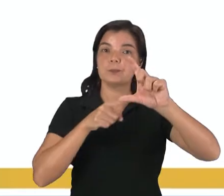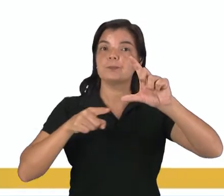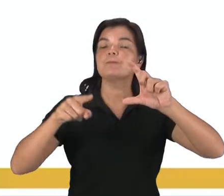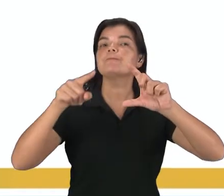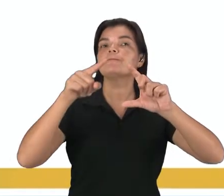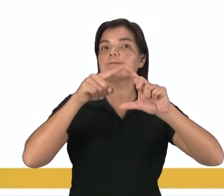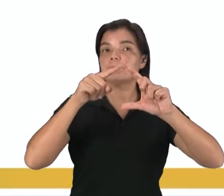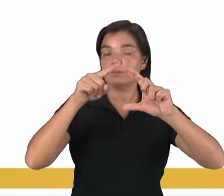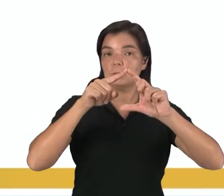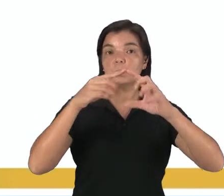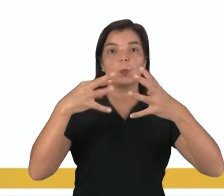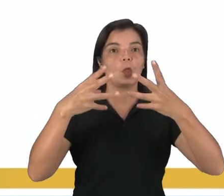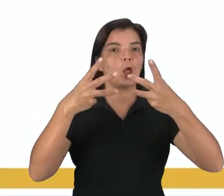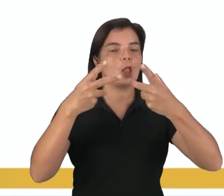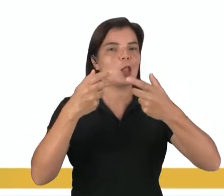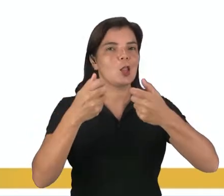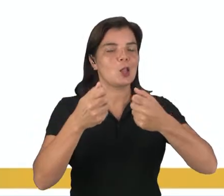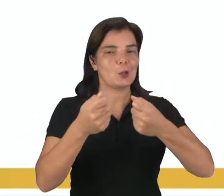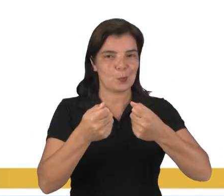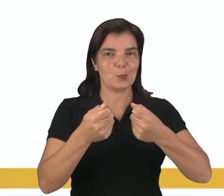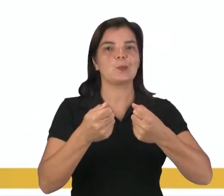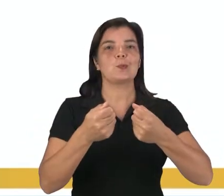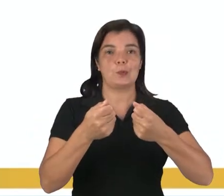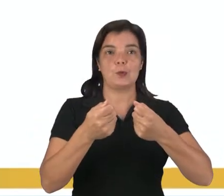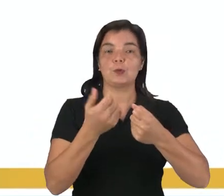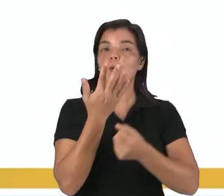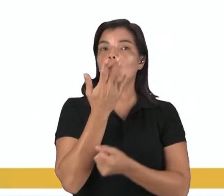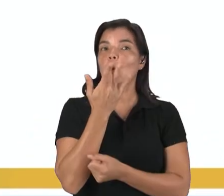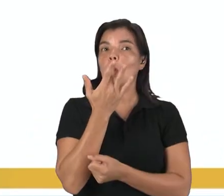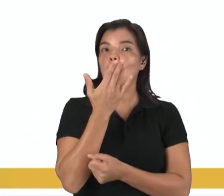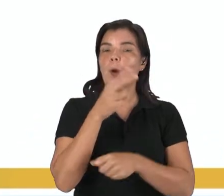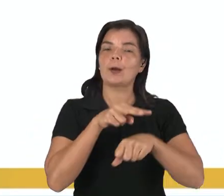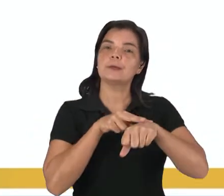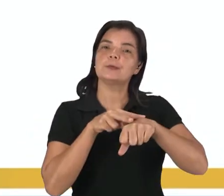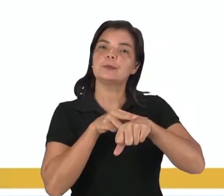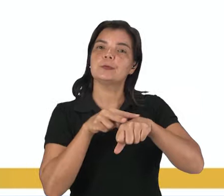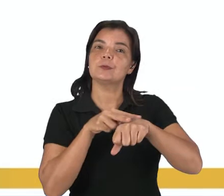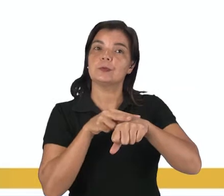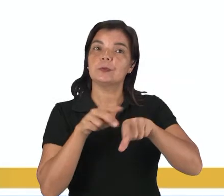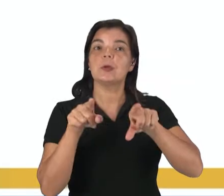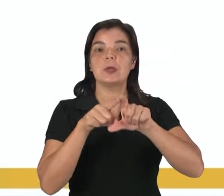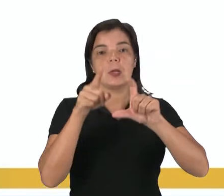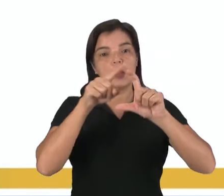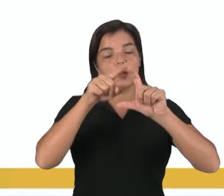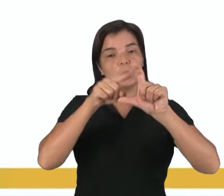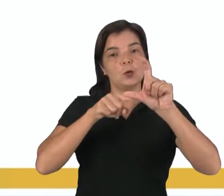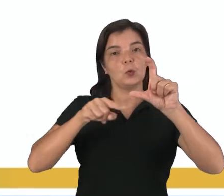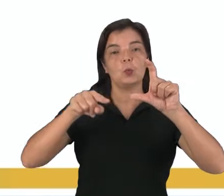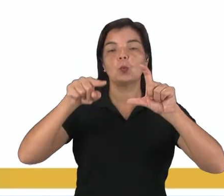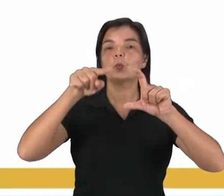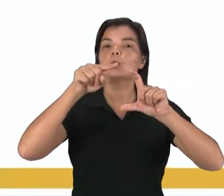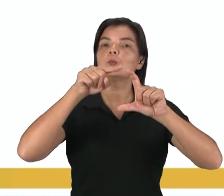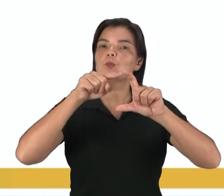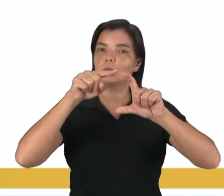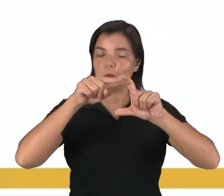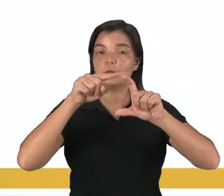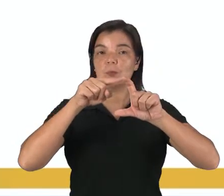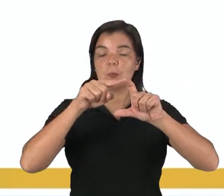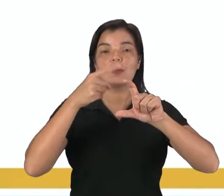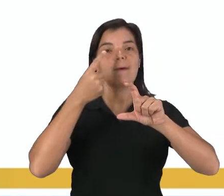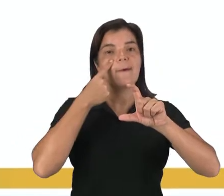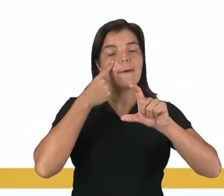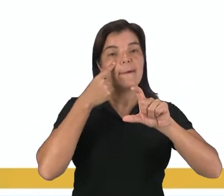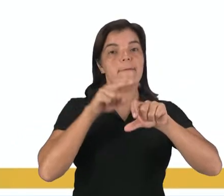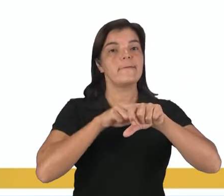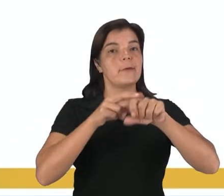círculo né seria toda essa parte aí colorida de verde né EA circunferência e seria se Contorno em